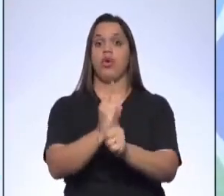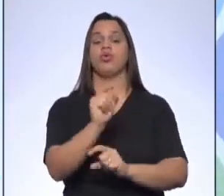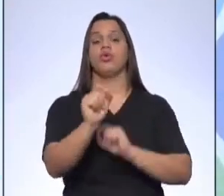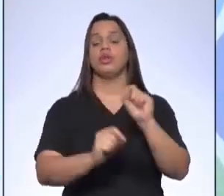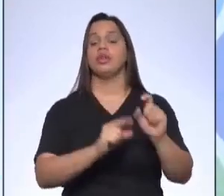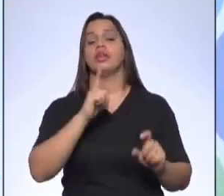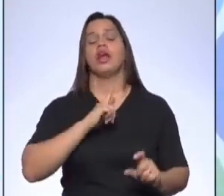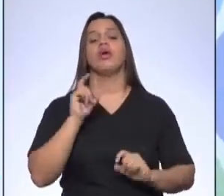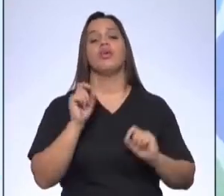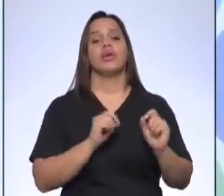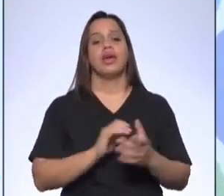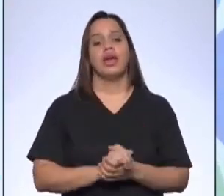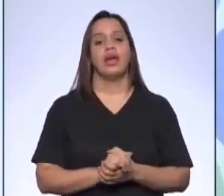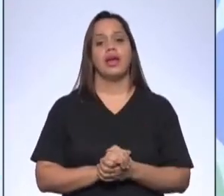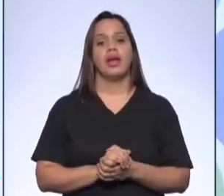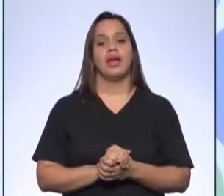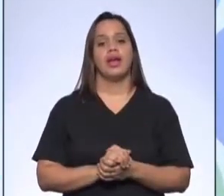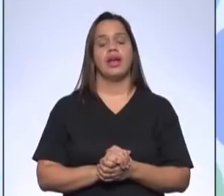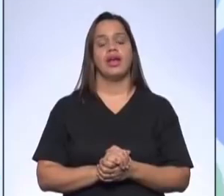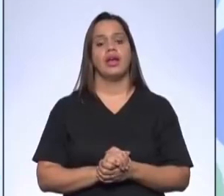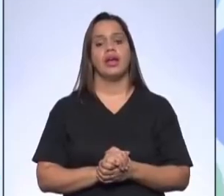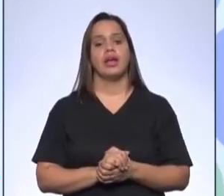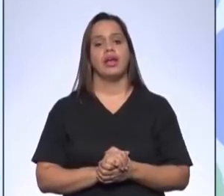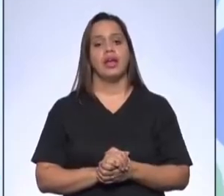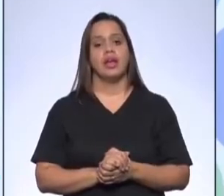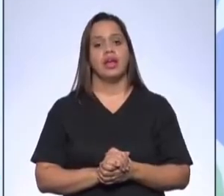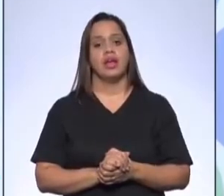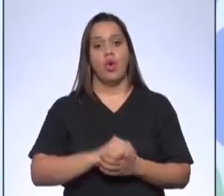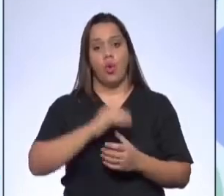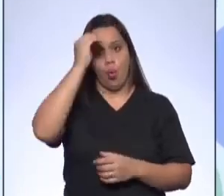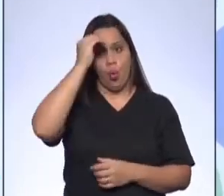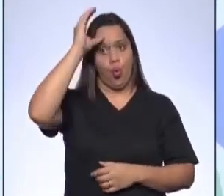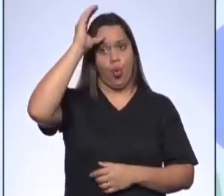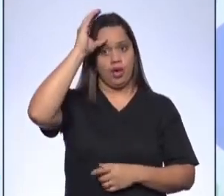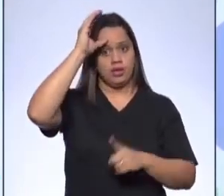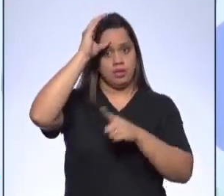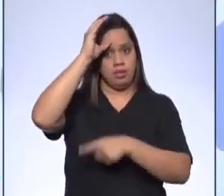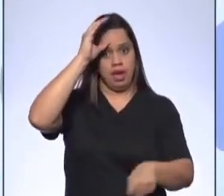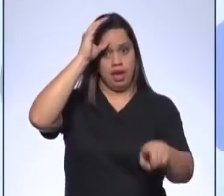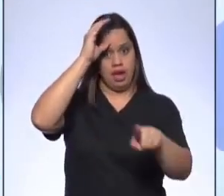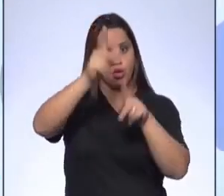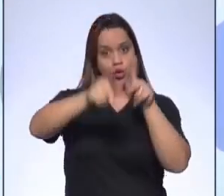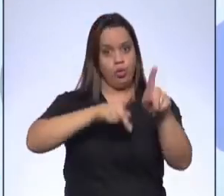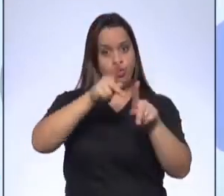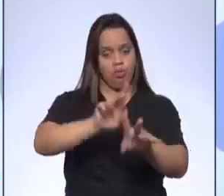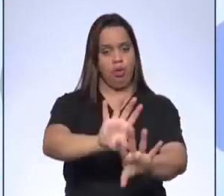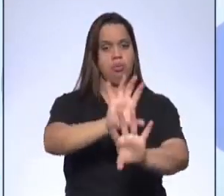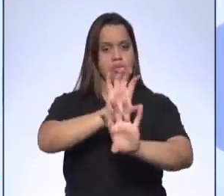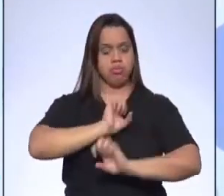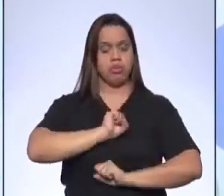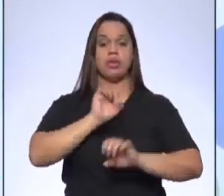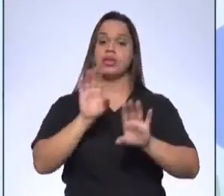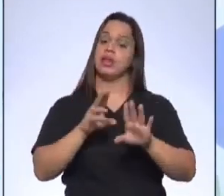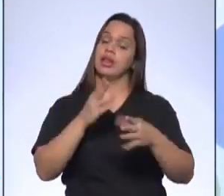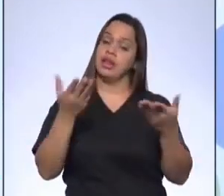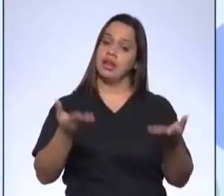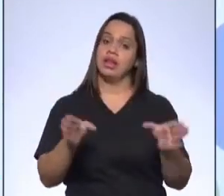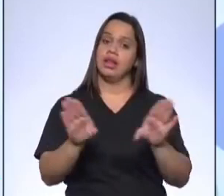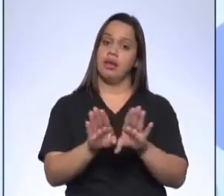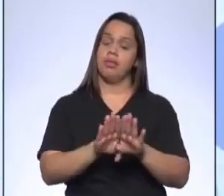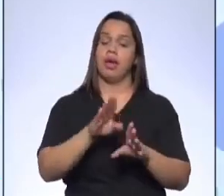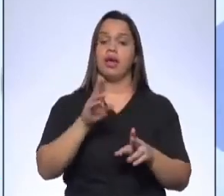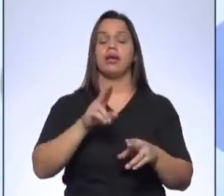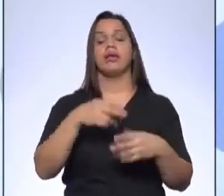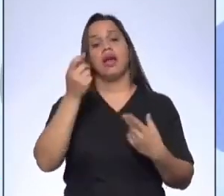também a absorção do conhecimento que esses povos trazem. E como inteligência, esses